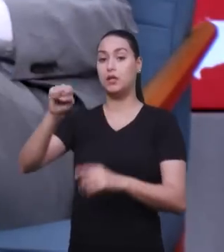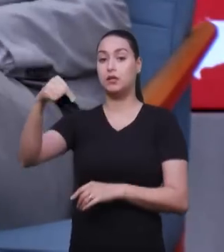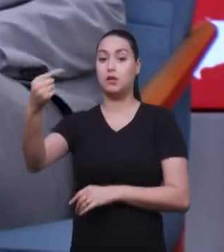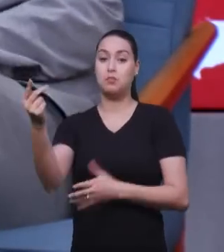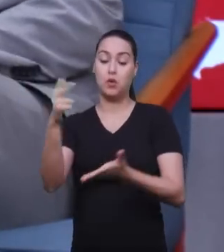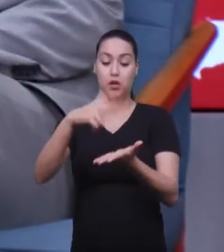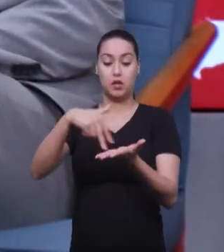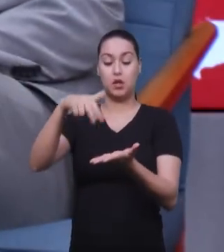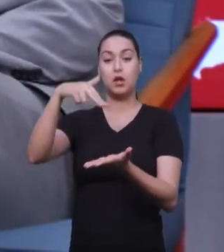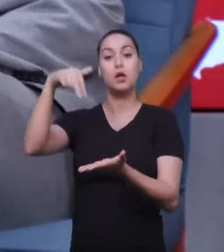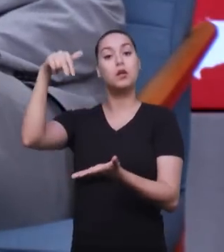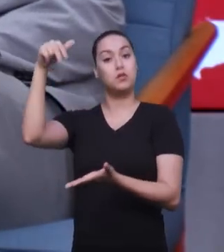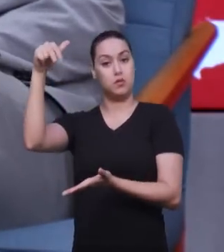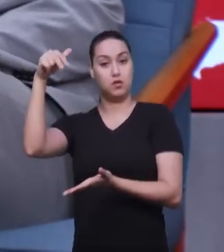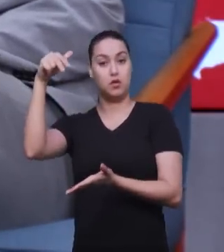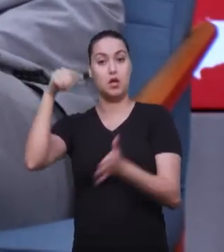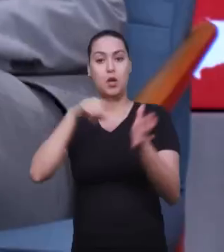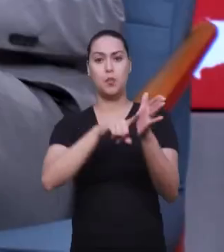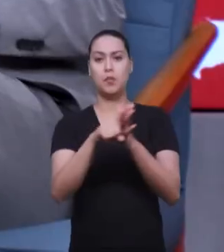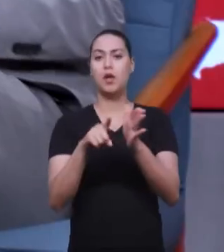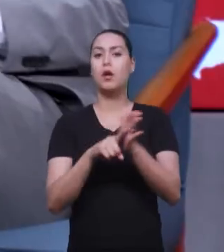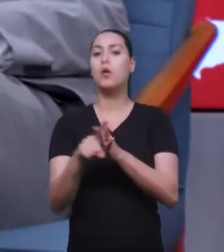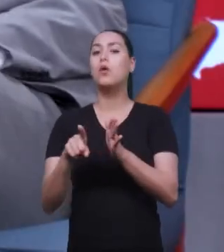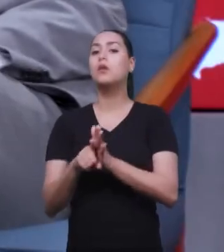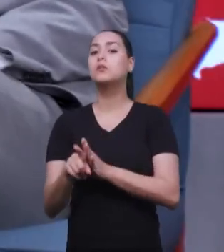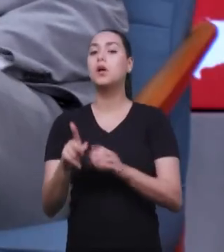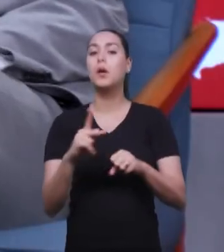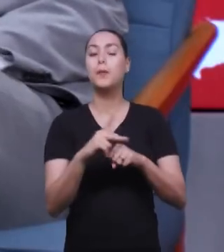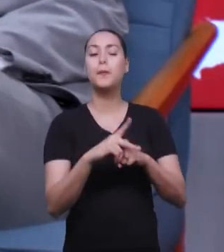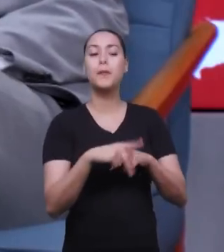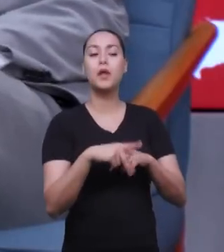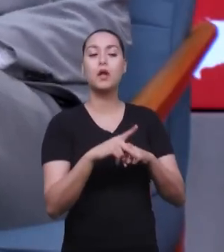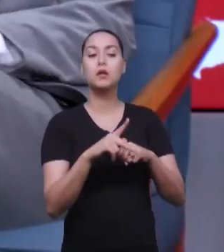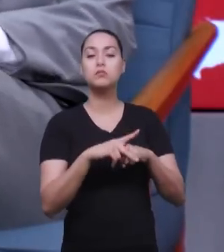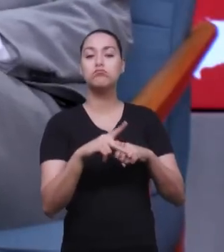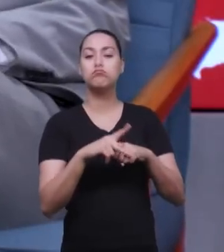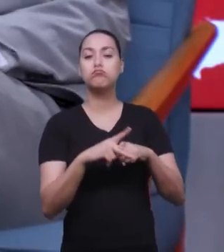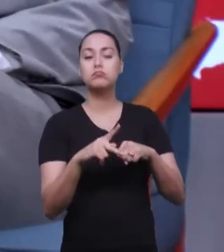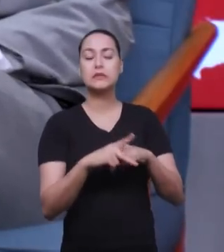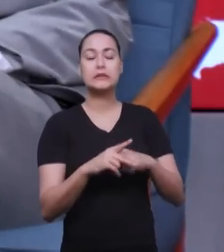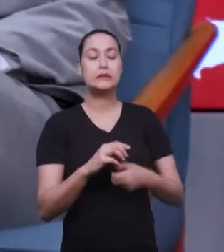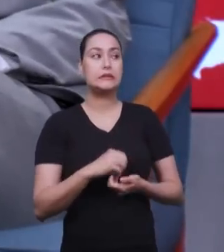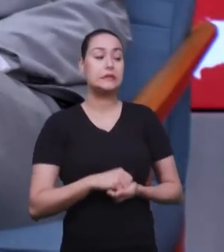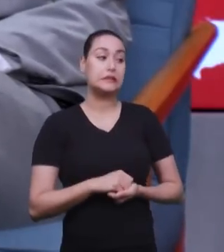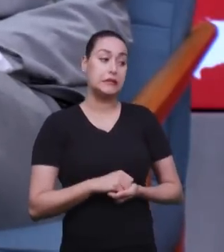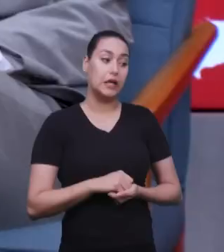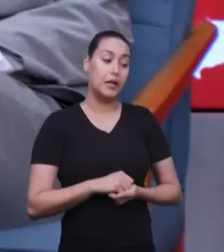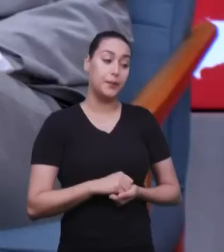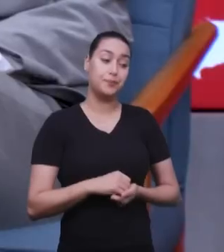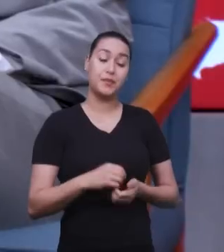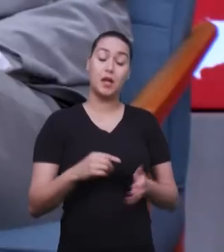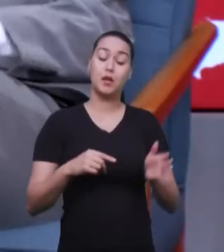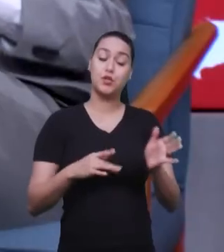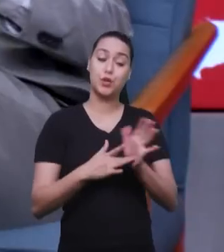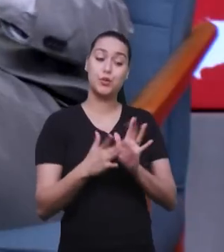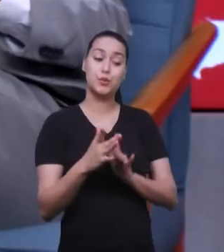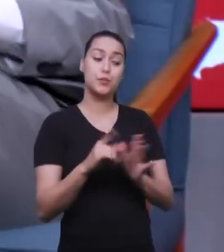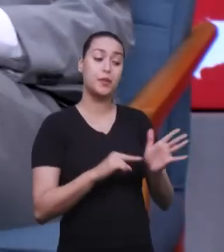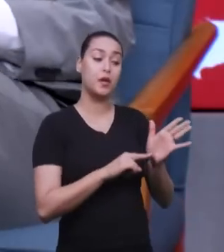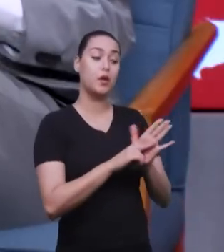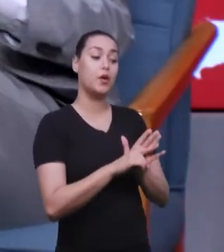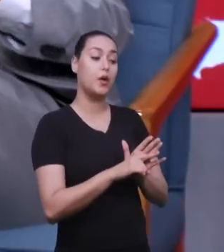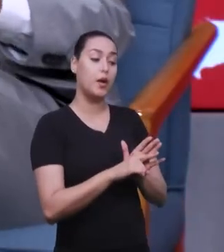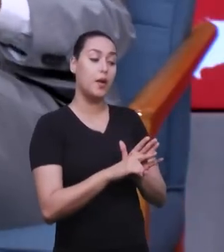depois da ressurreição e faz as perguntas a Pedro, e Pedro fica numa situação sem saber. Tu